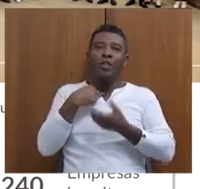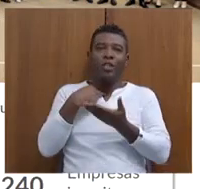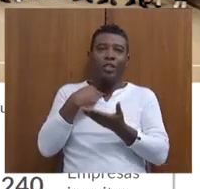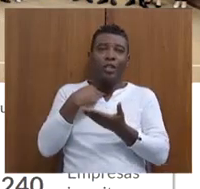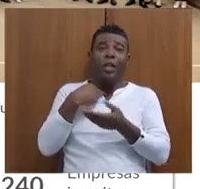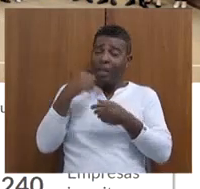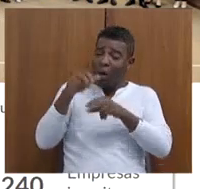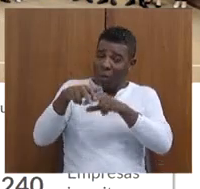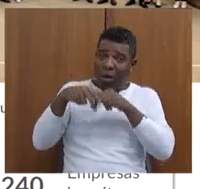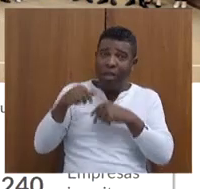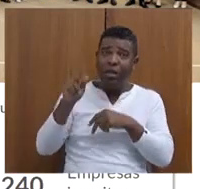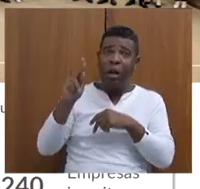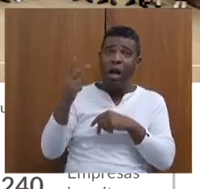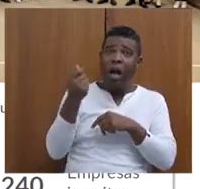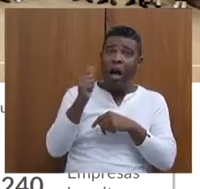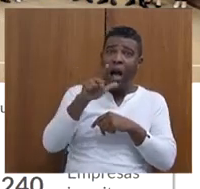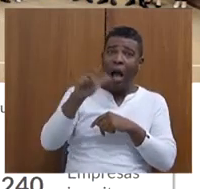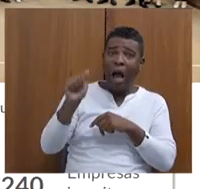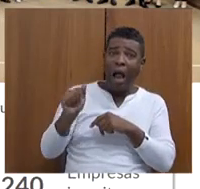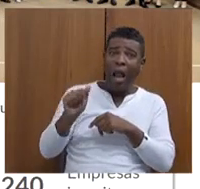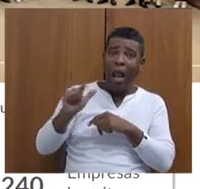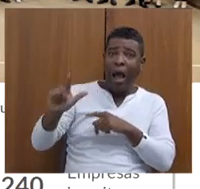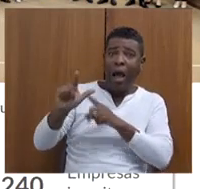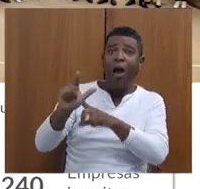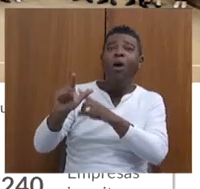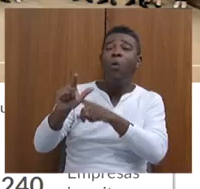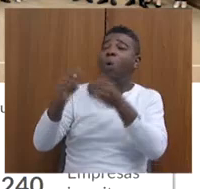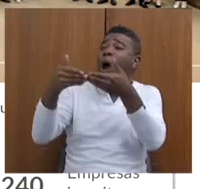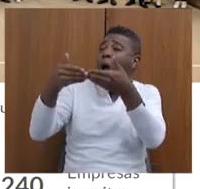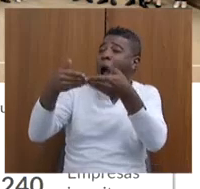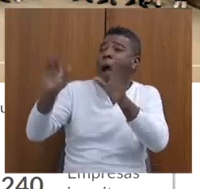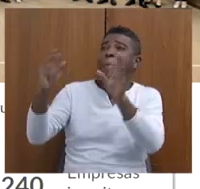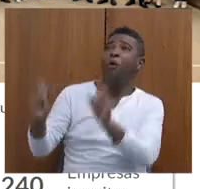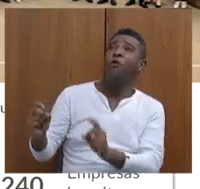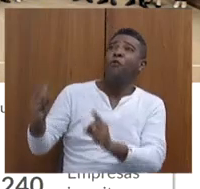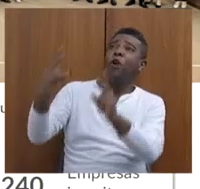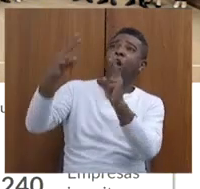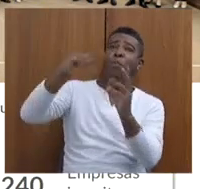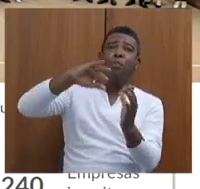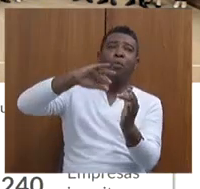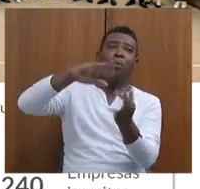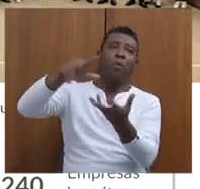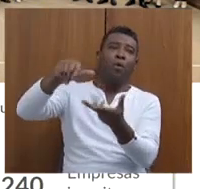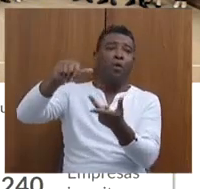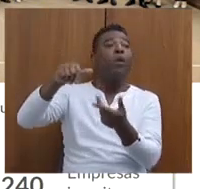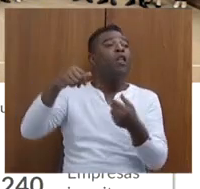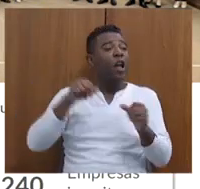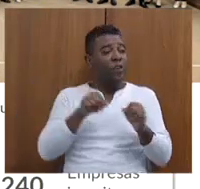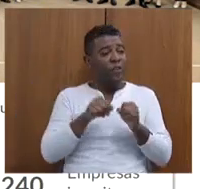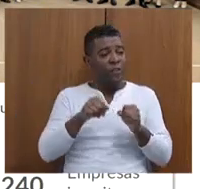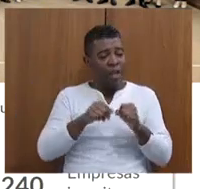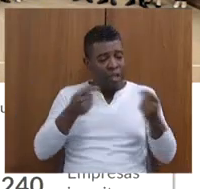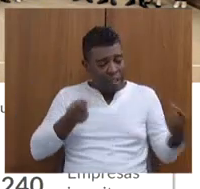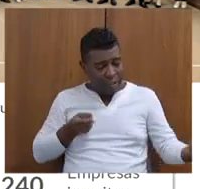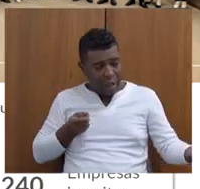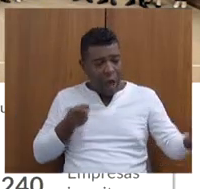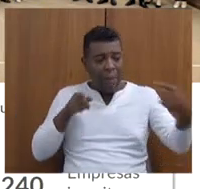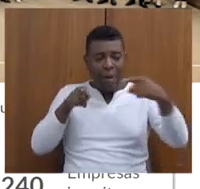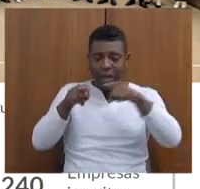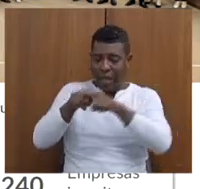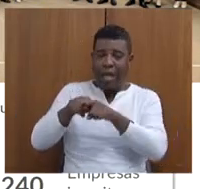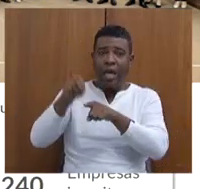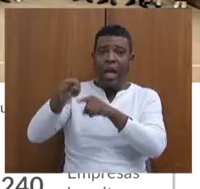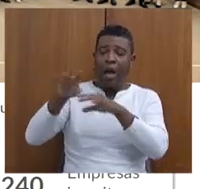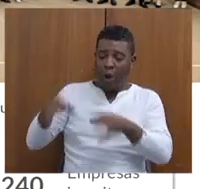mercado para as empresas brasileiras venderem para o mundo fizemos uma parceria com a comunidade